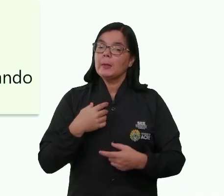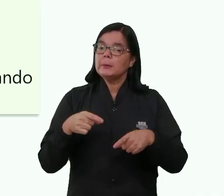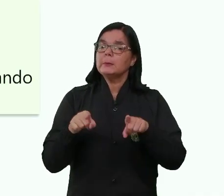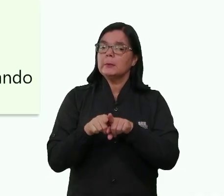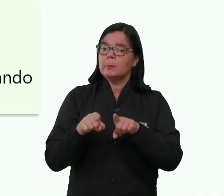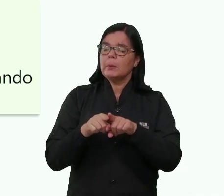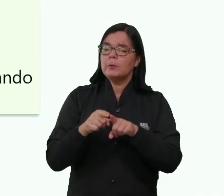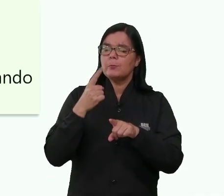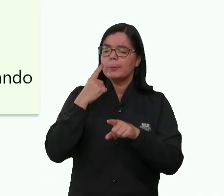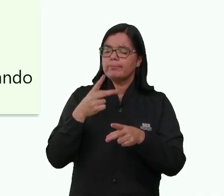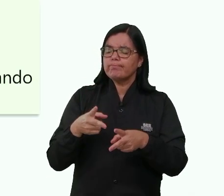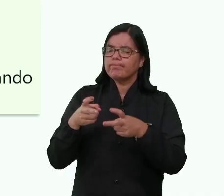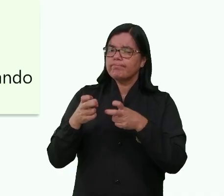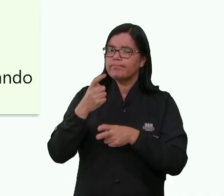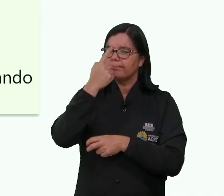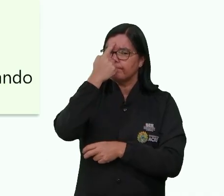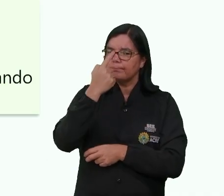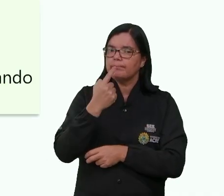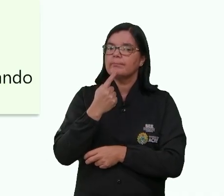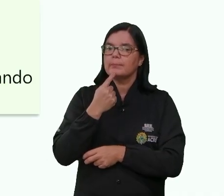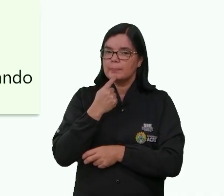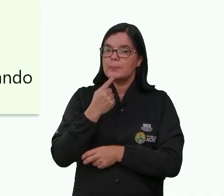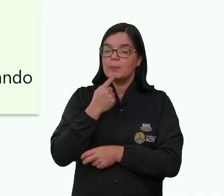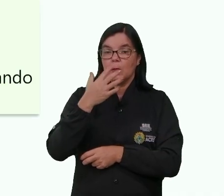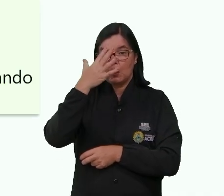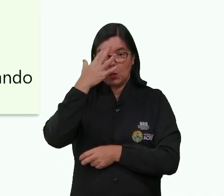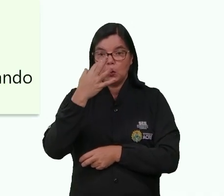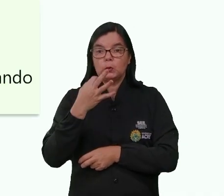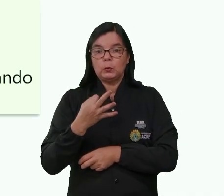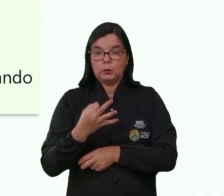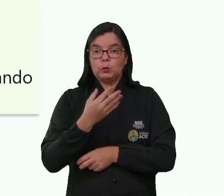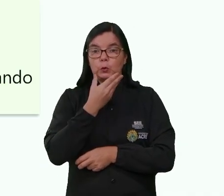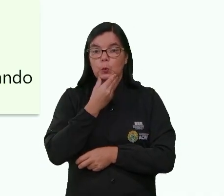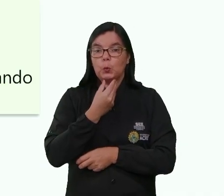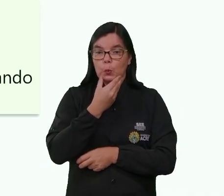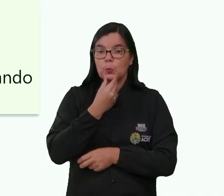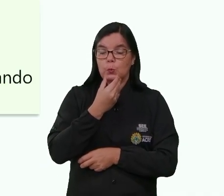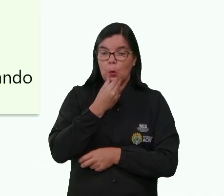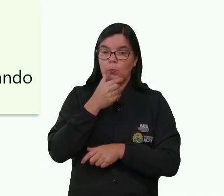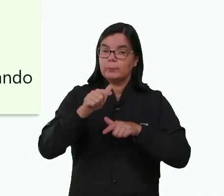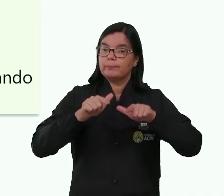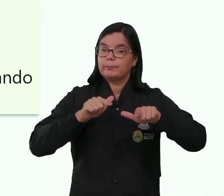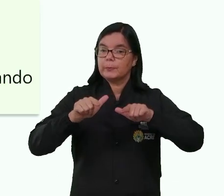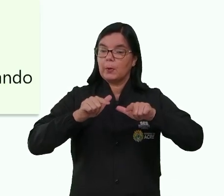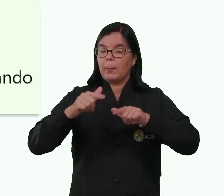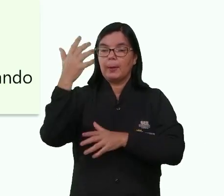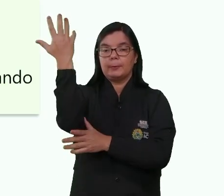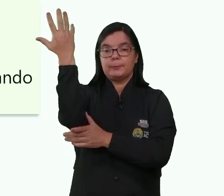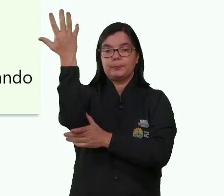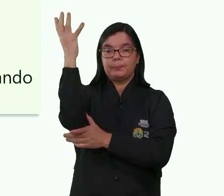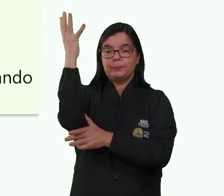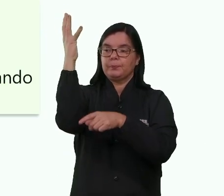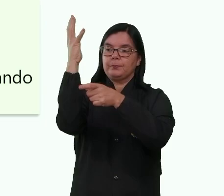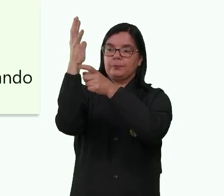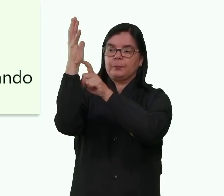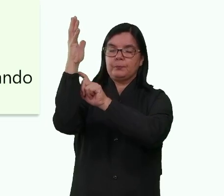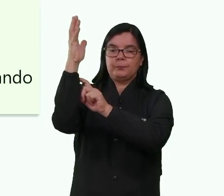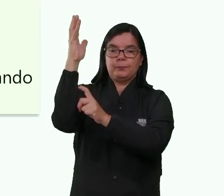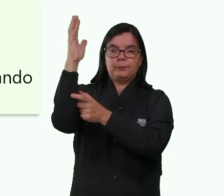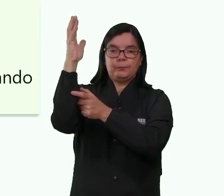anotações, vocês podem visualizar justamente a imagem aqui do seringueiro. O homem